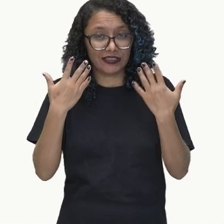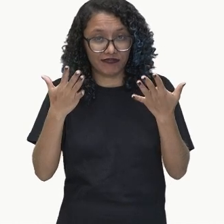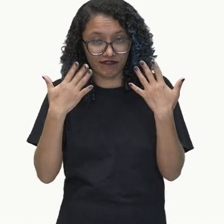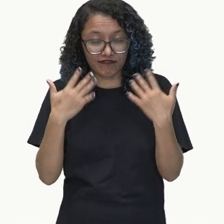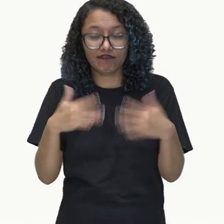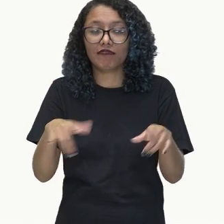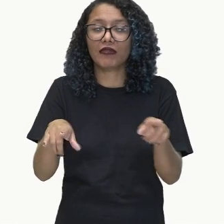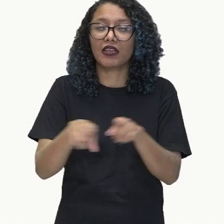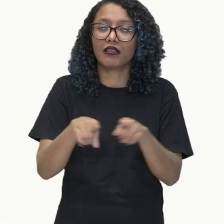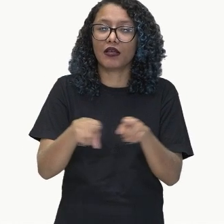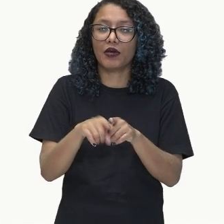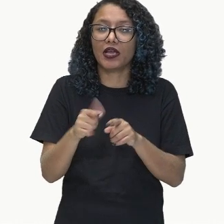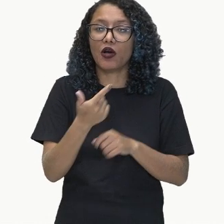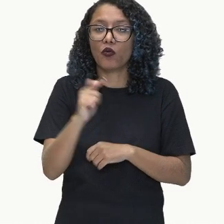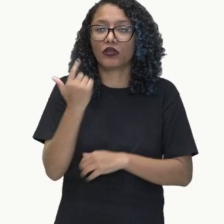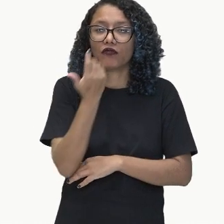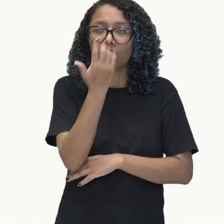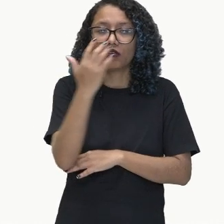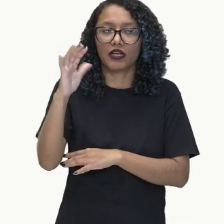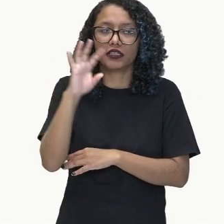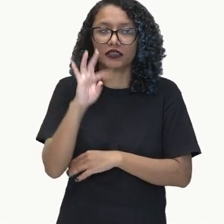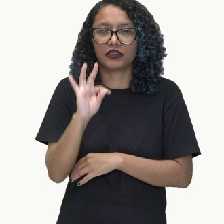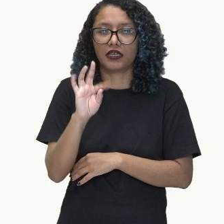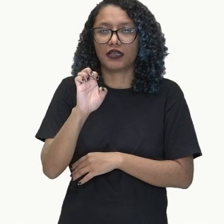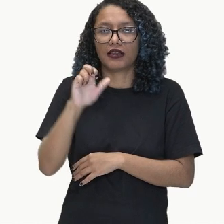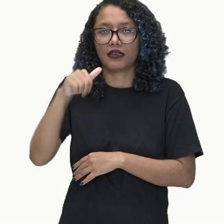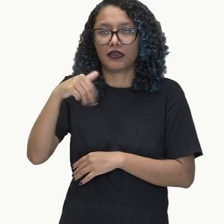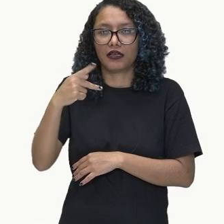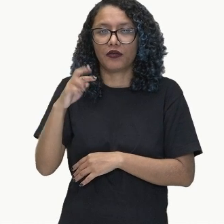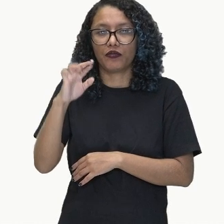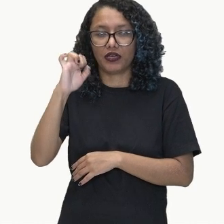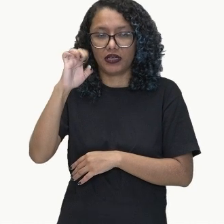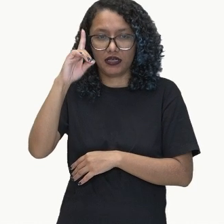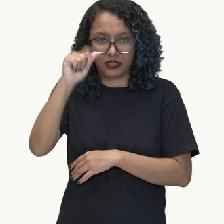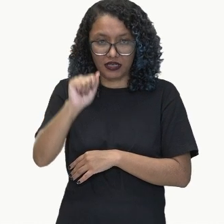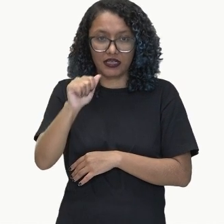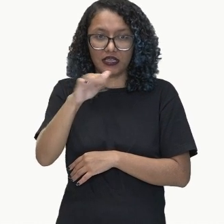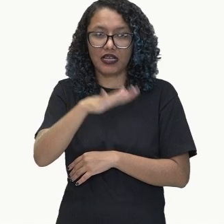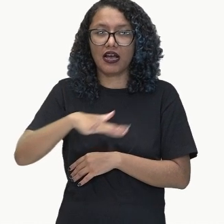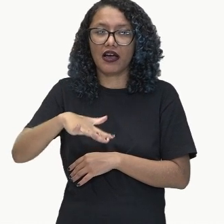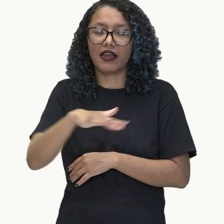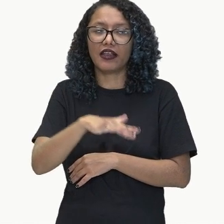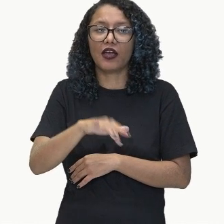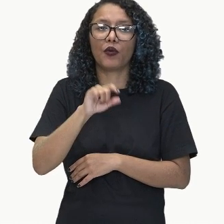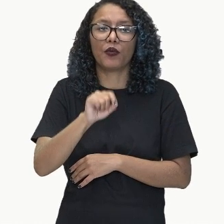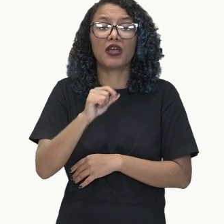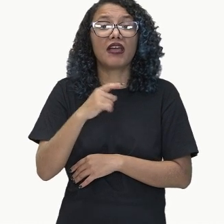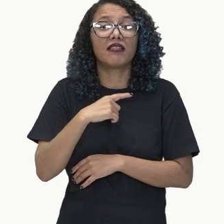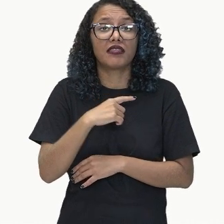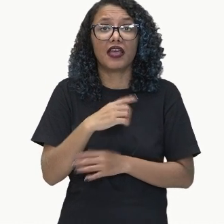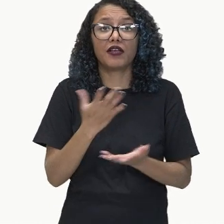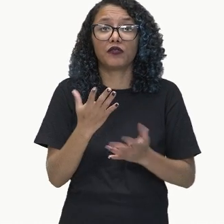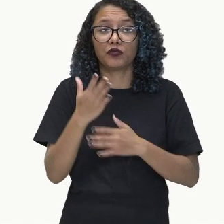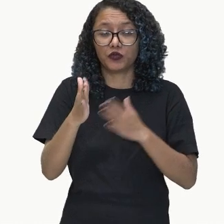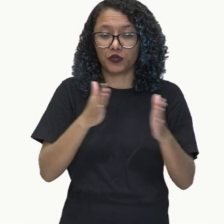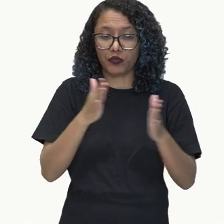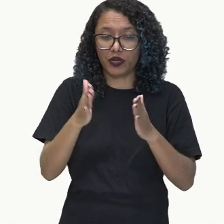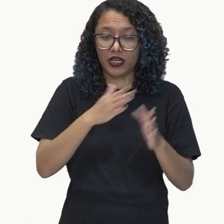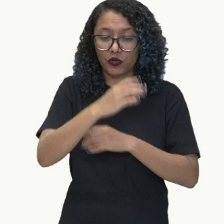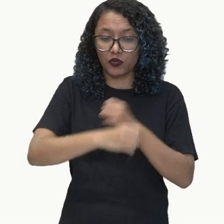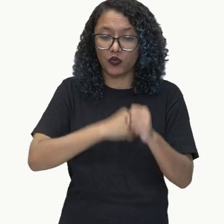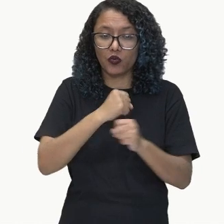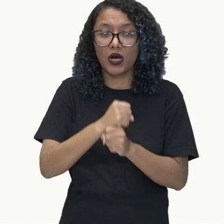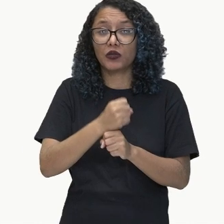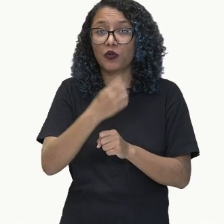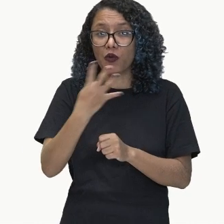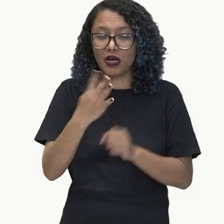floresta temperada, ela vai estar no clima temperado, onde a gente vai ter ali a predominância das 4 estações, bem